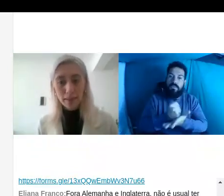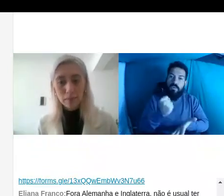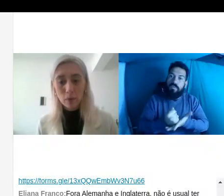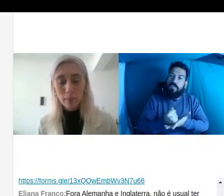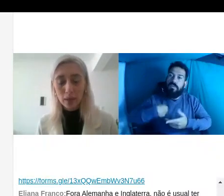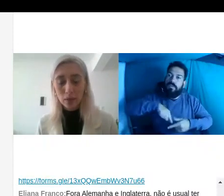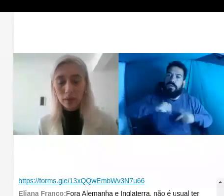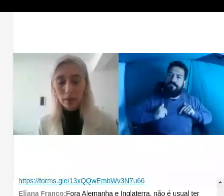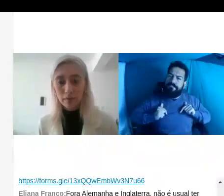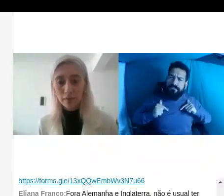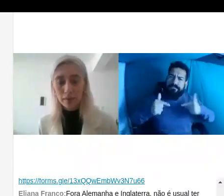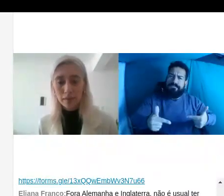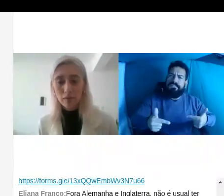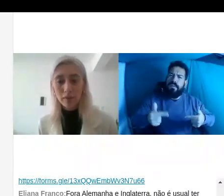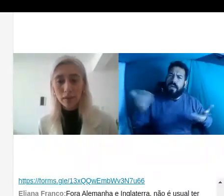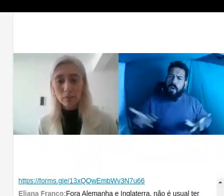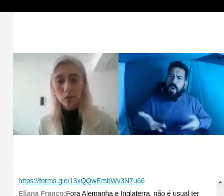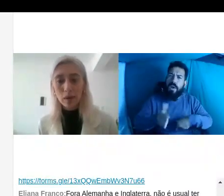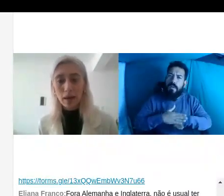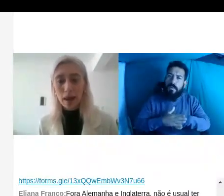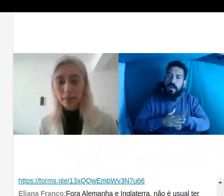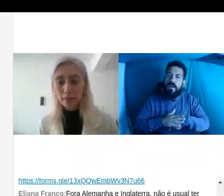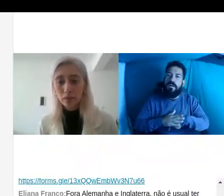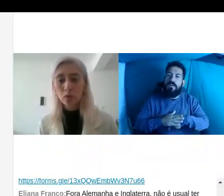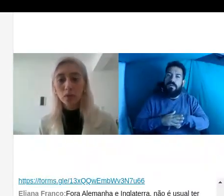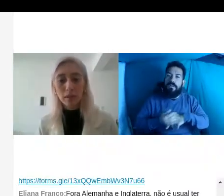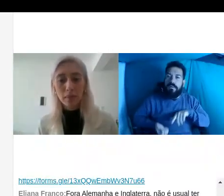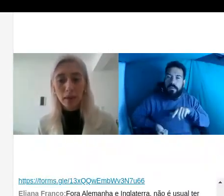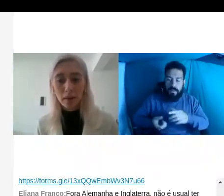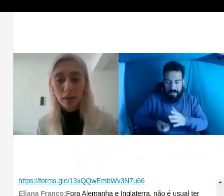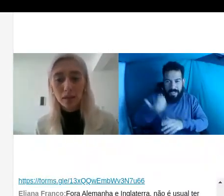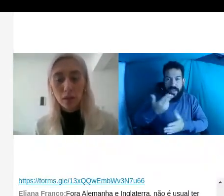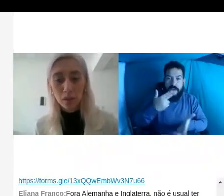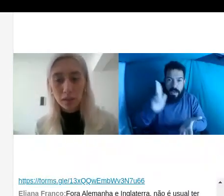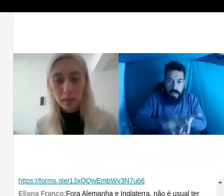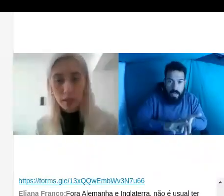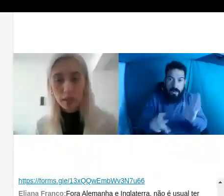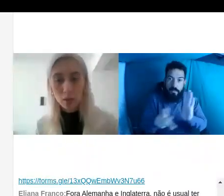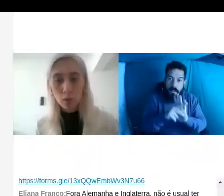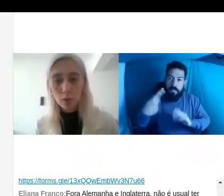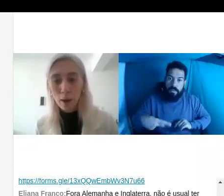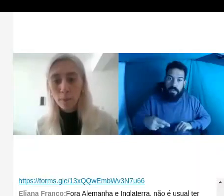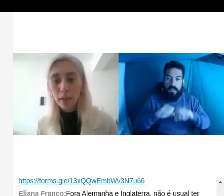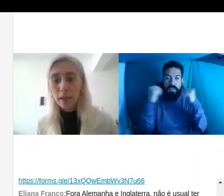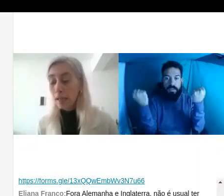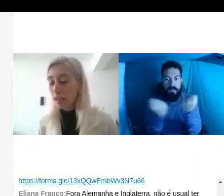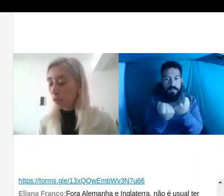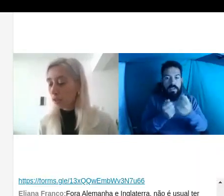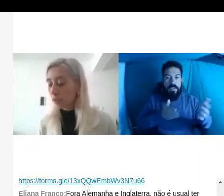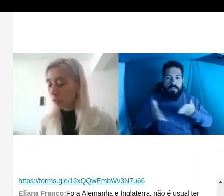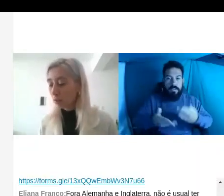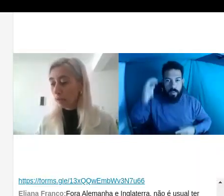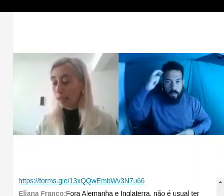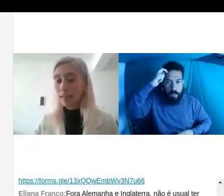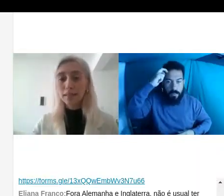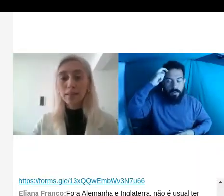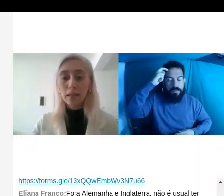esse momento, né, desenvolvêssemos uma carta do Seminário Internacional de Acessibilidade Cultural, e nós,